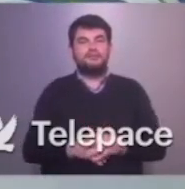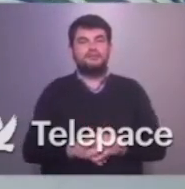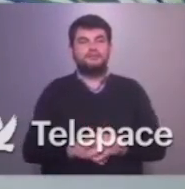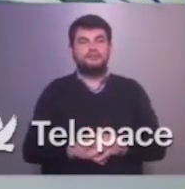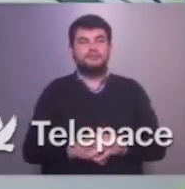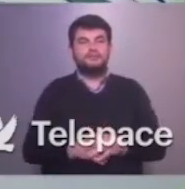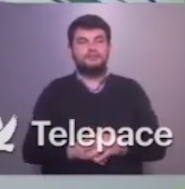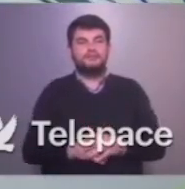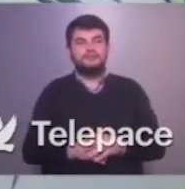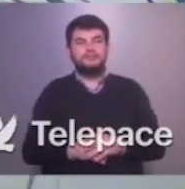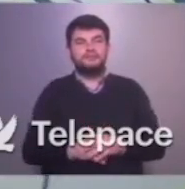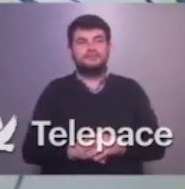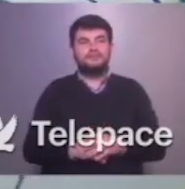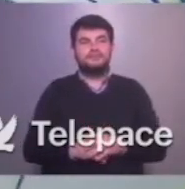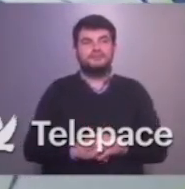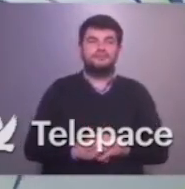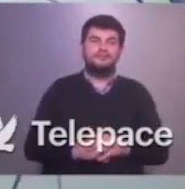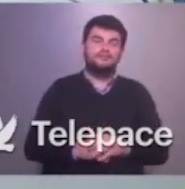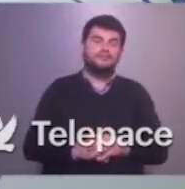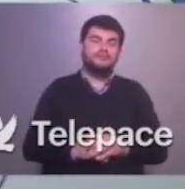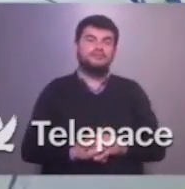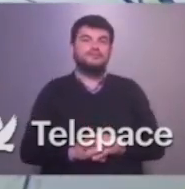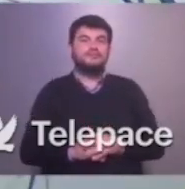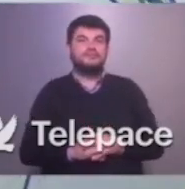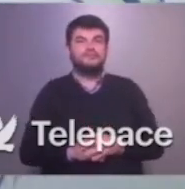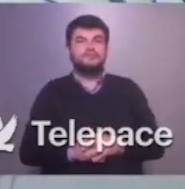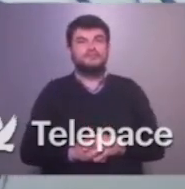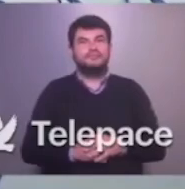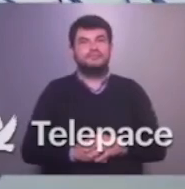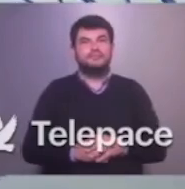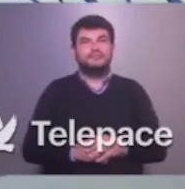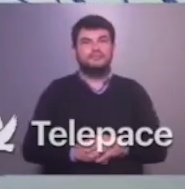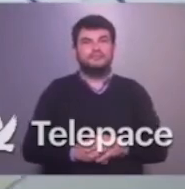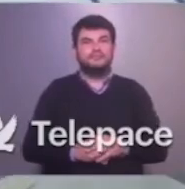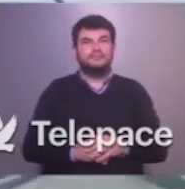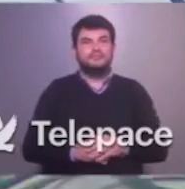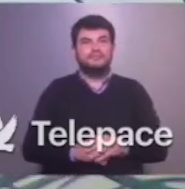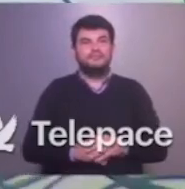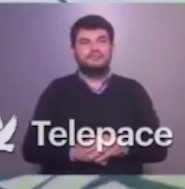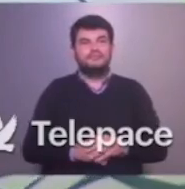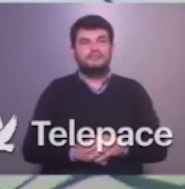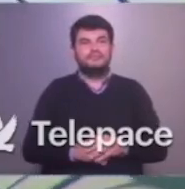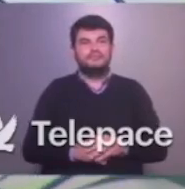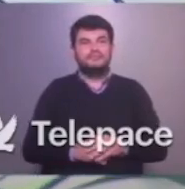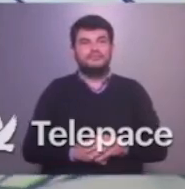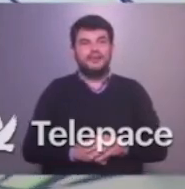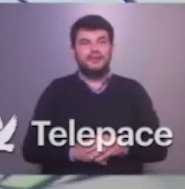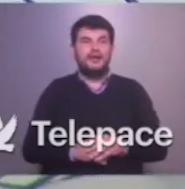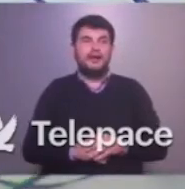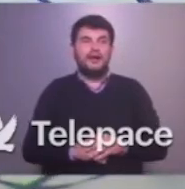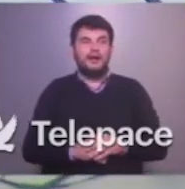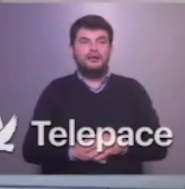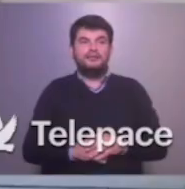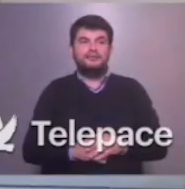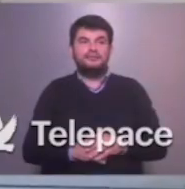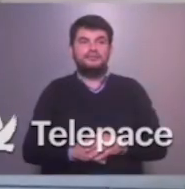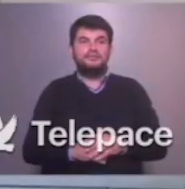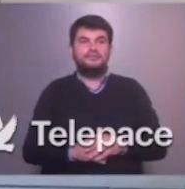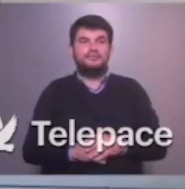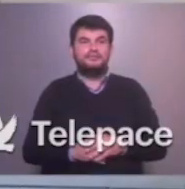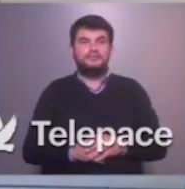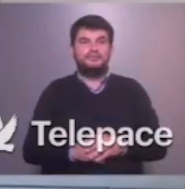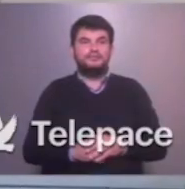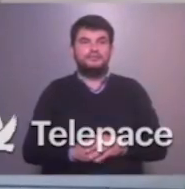l'Eucaristia è Monsignor Manuel Felicio, vescovo di Guarda, tiene